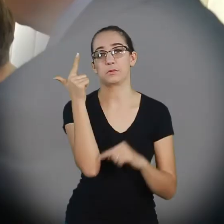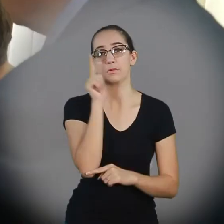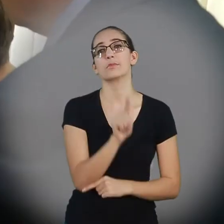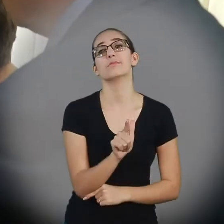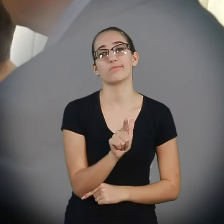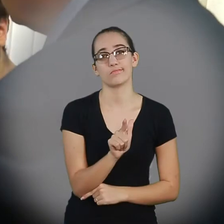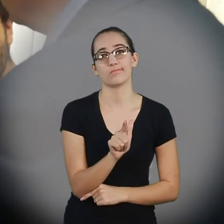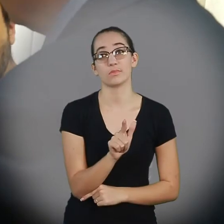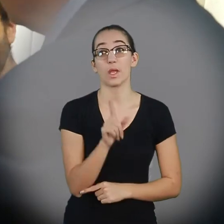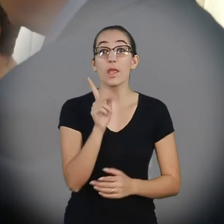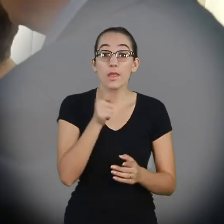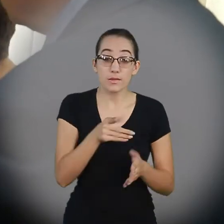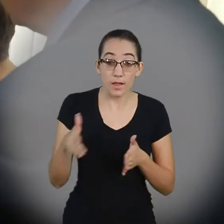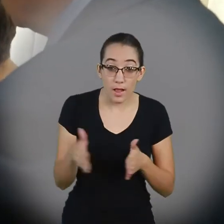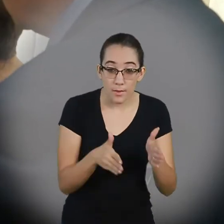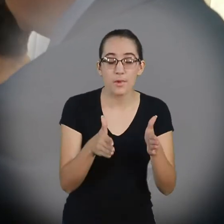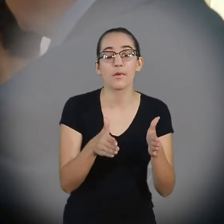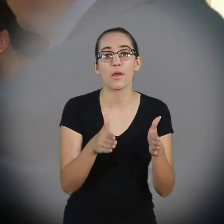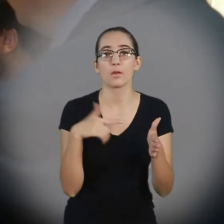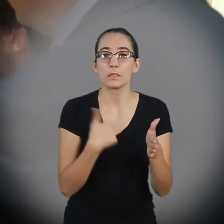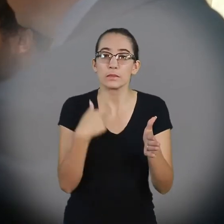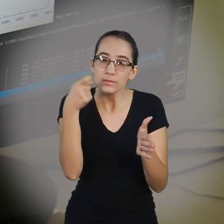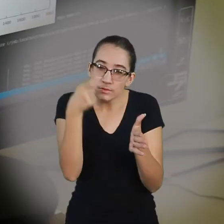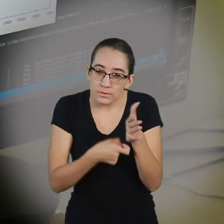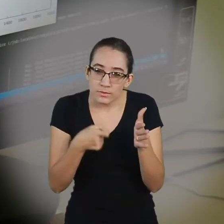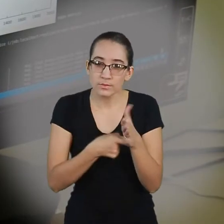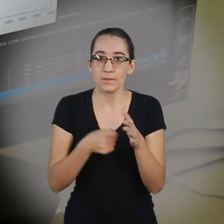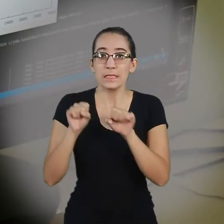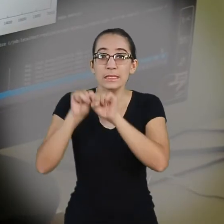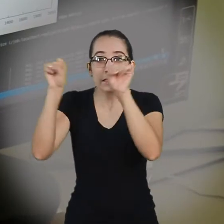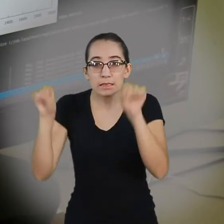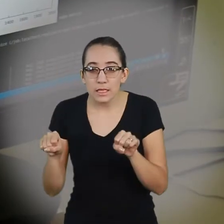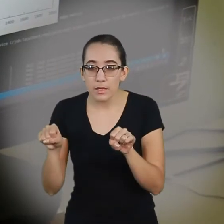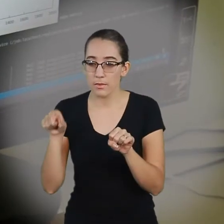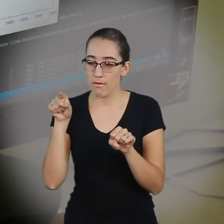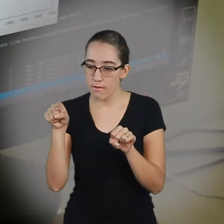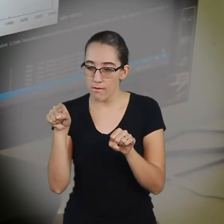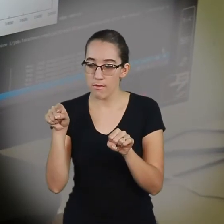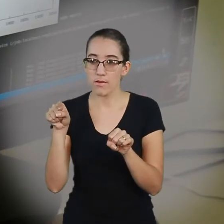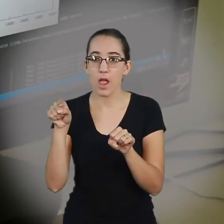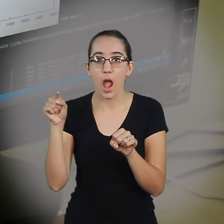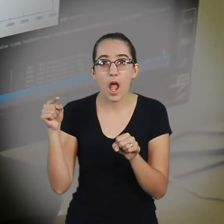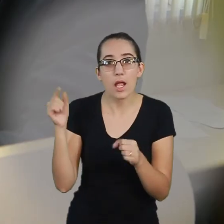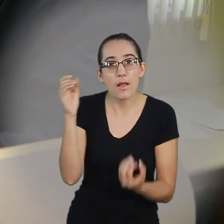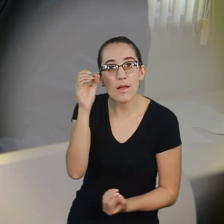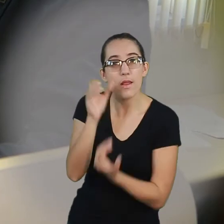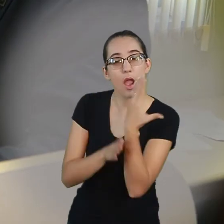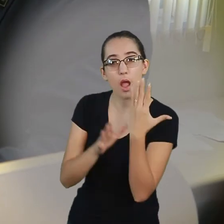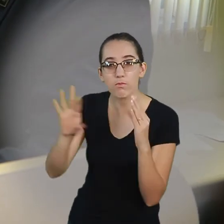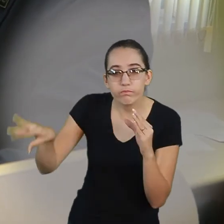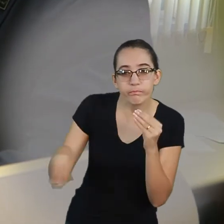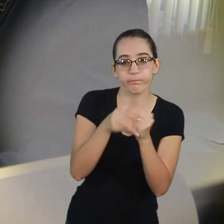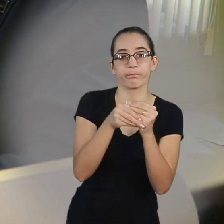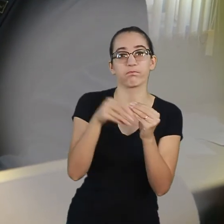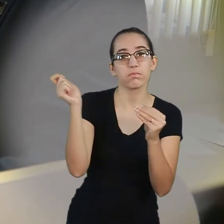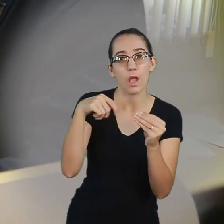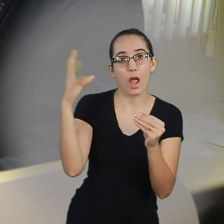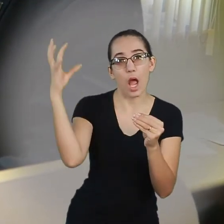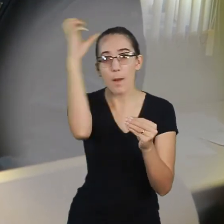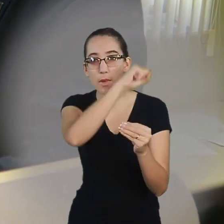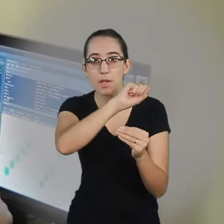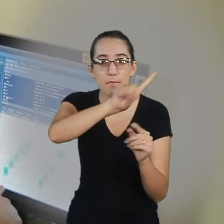trabalha. A gente tenta implementar sistemas que aprendam e raciocinem, né? com experiência,